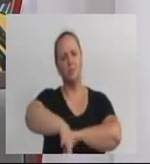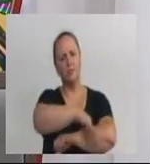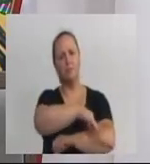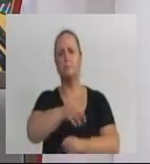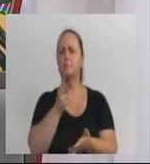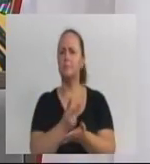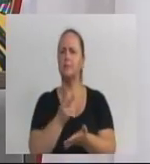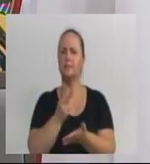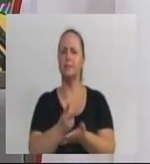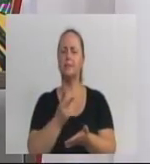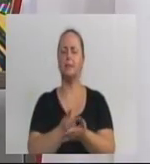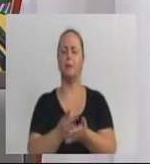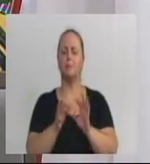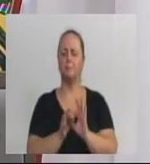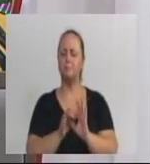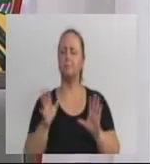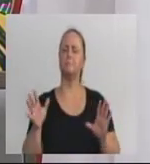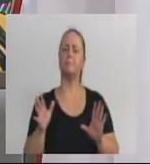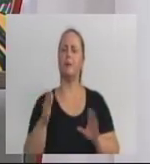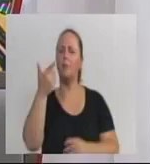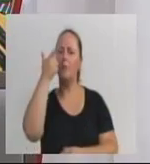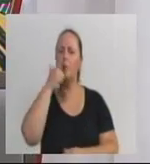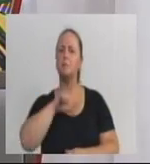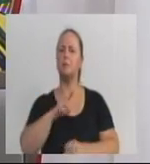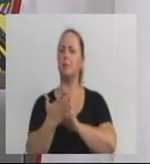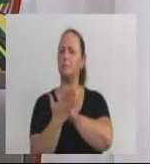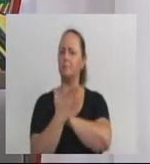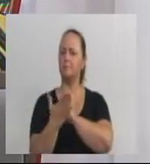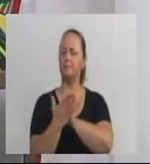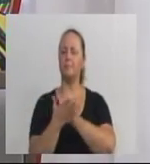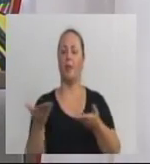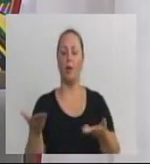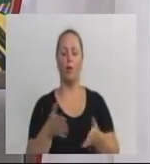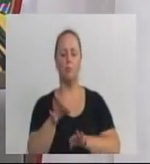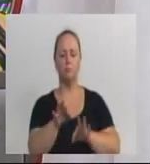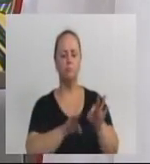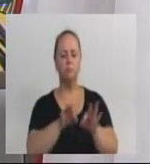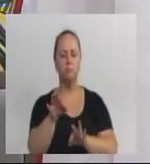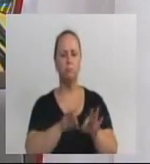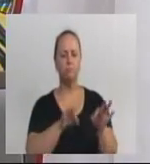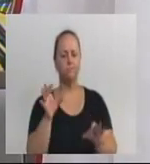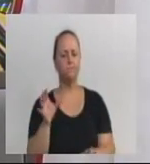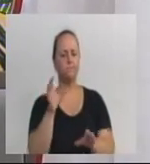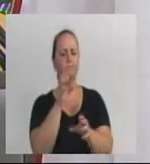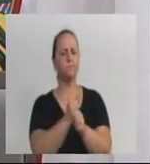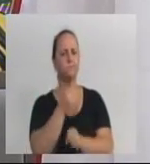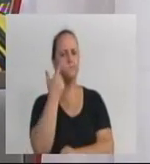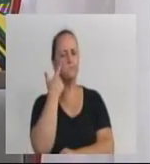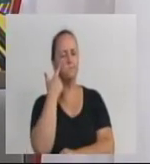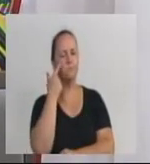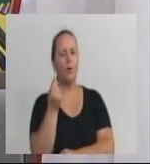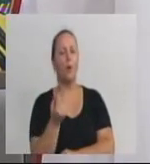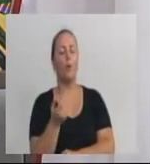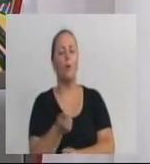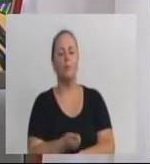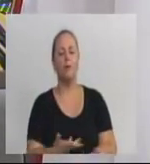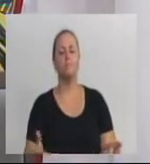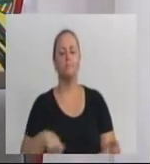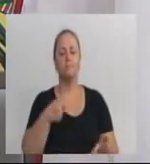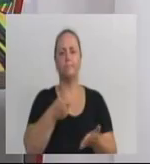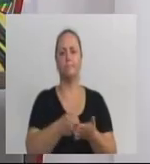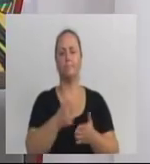ele está preparando lá um orçamento para nos dizer quanto vai custar essa obra, para a gente também poder contribuir, buscando apoio